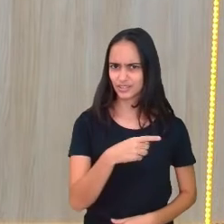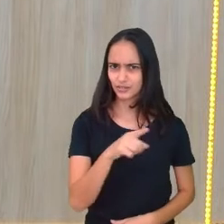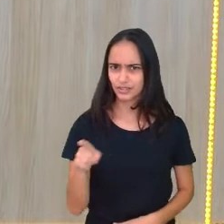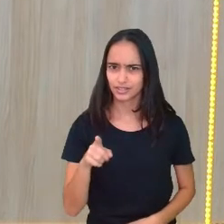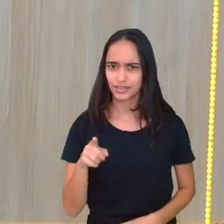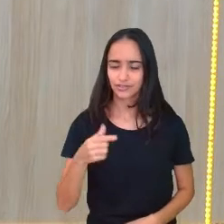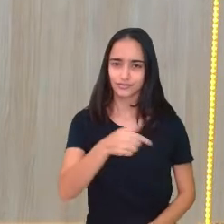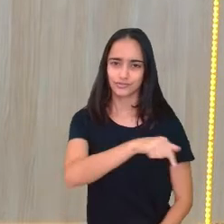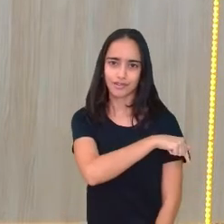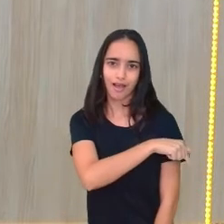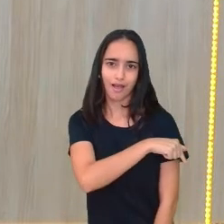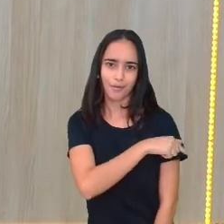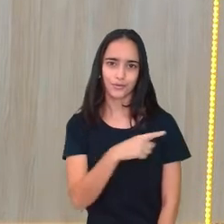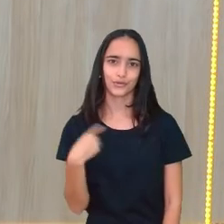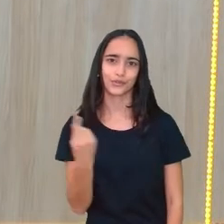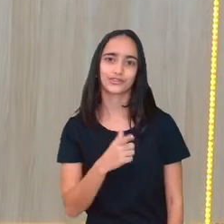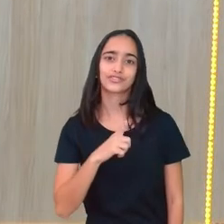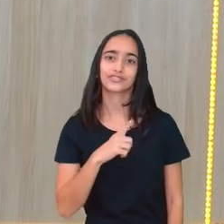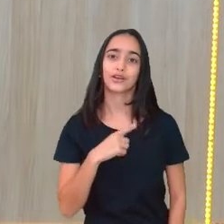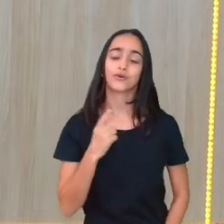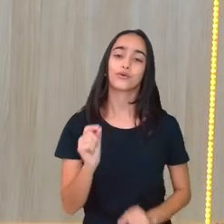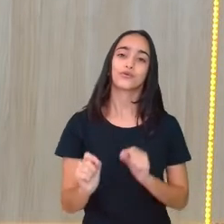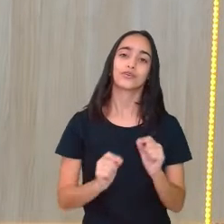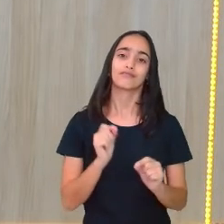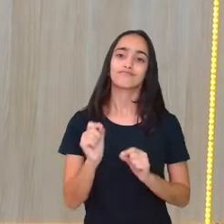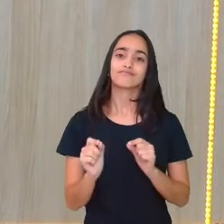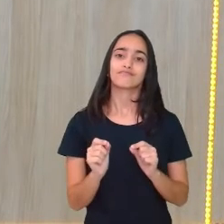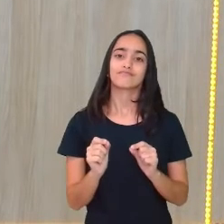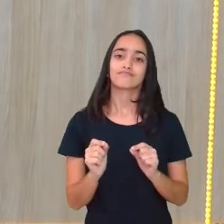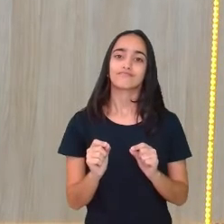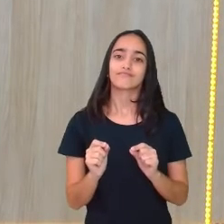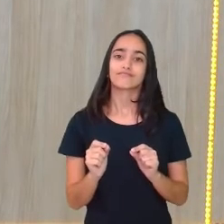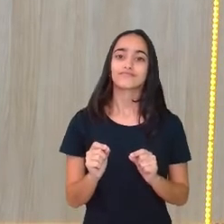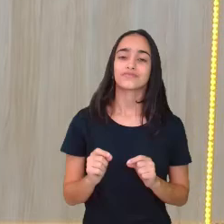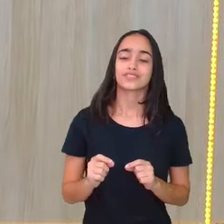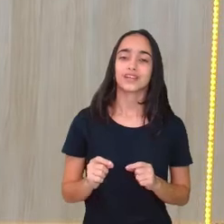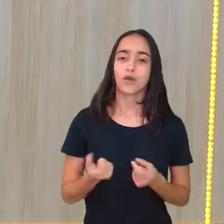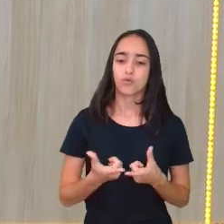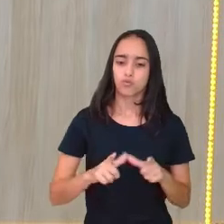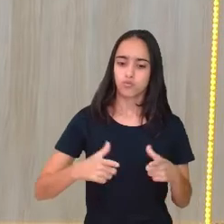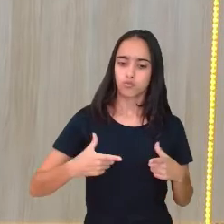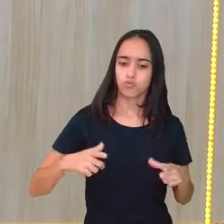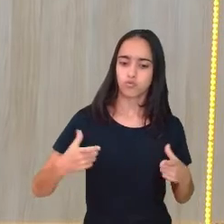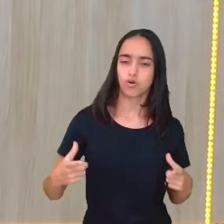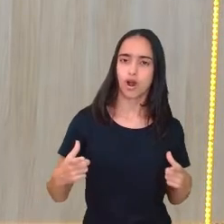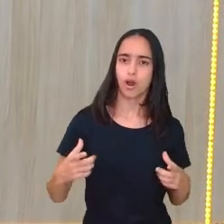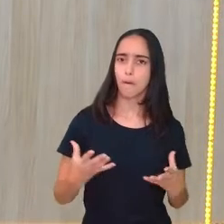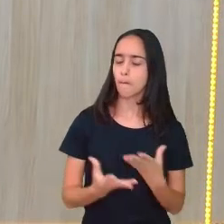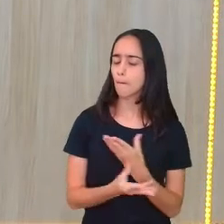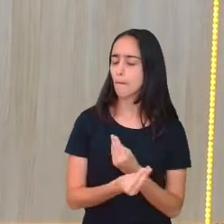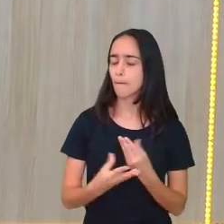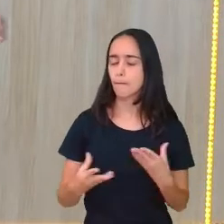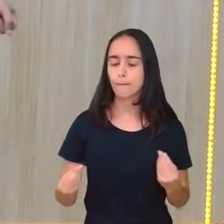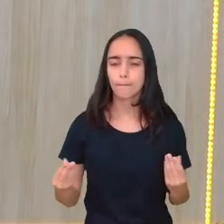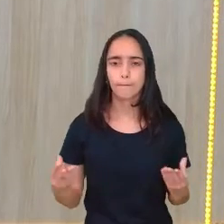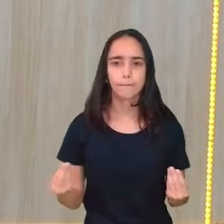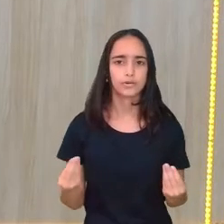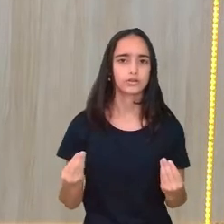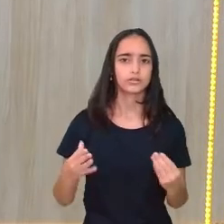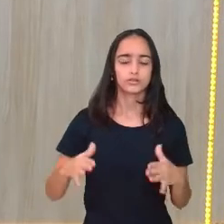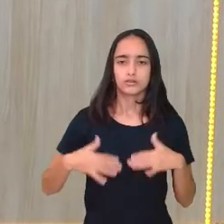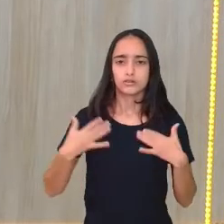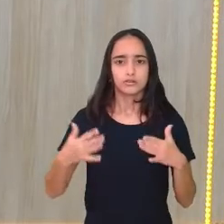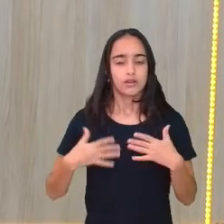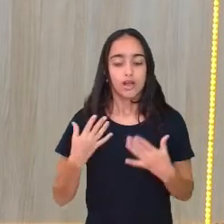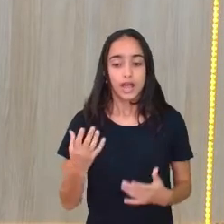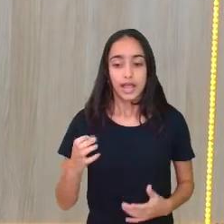ano, a gente tem aí um boom, né? De energia. Vocês têm aí uma energia para dar e